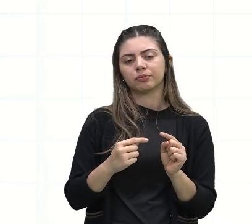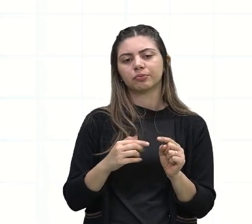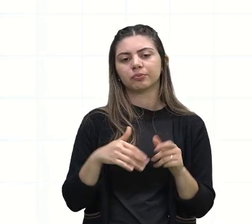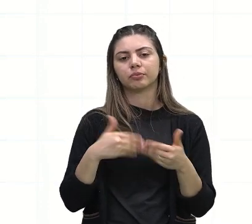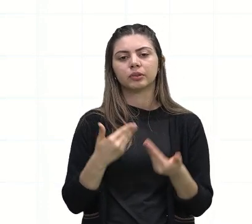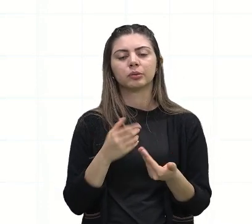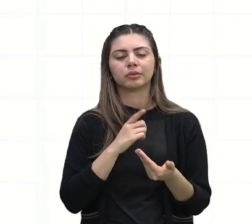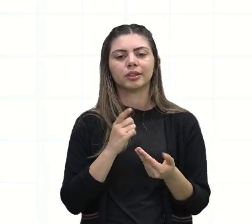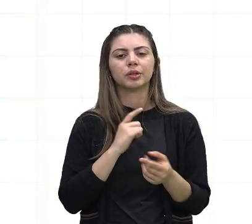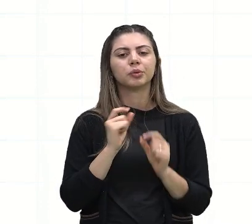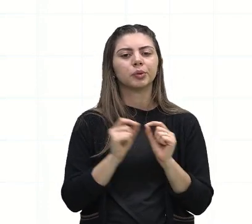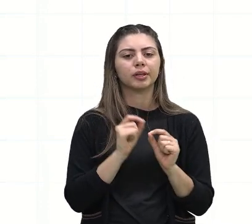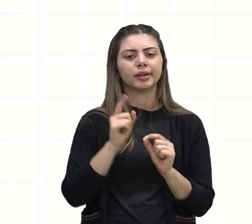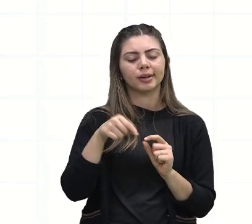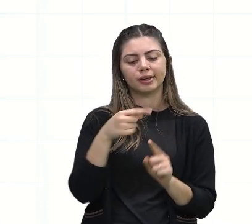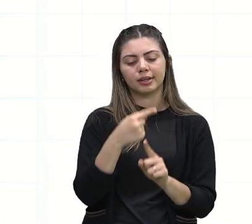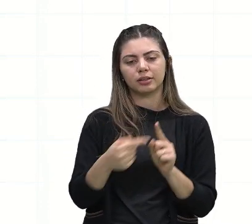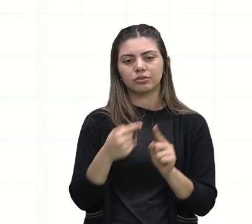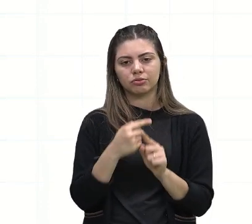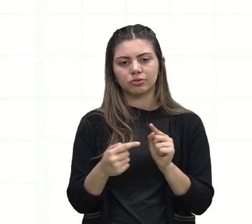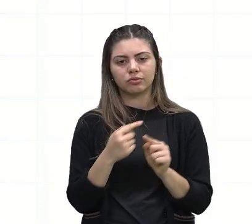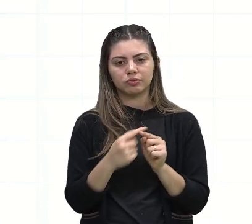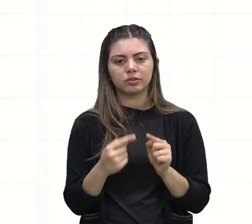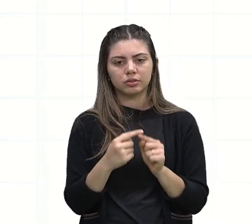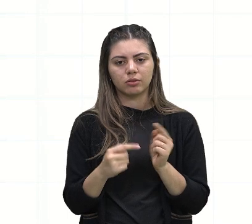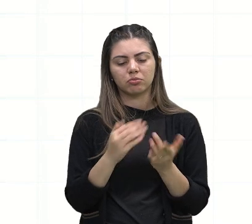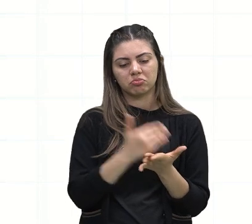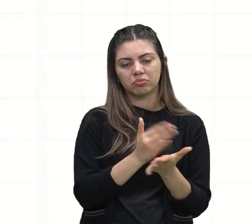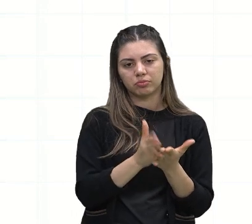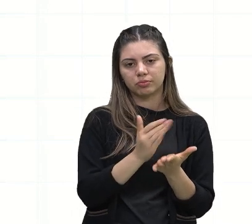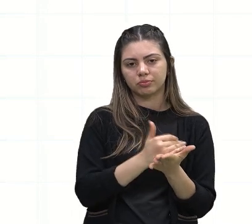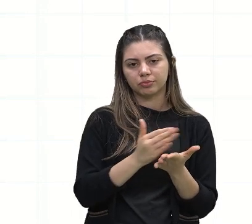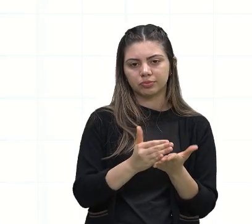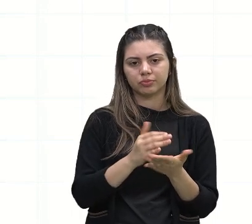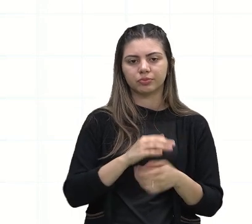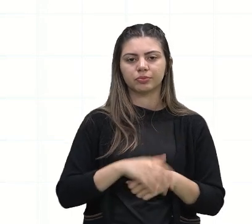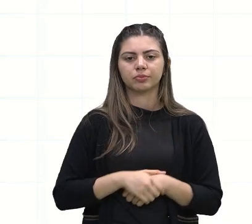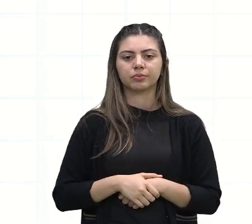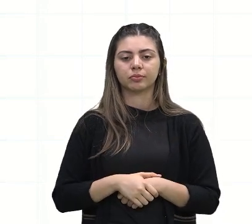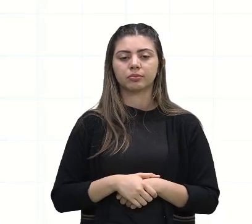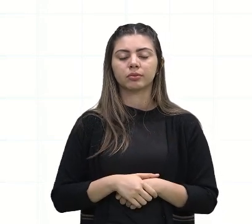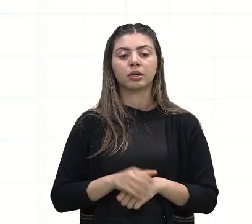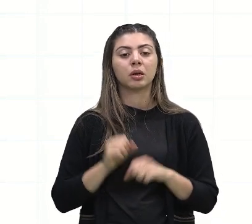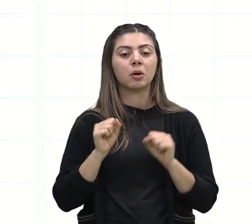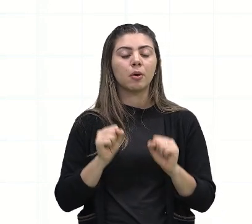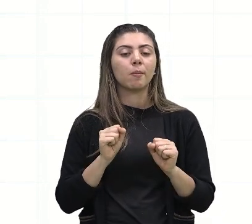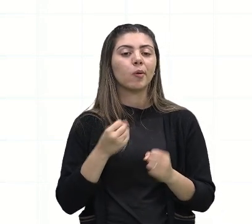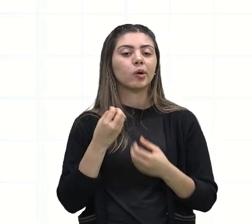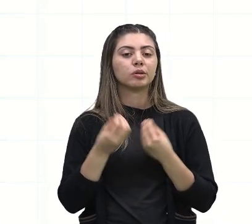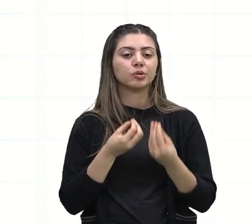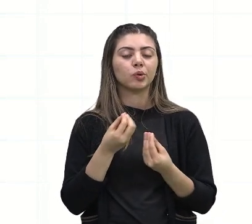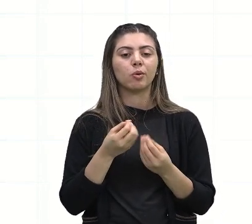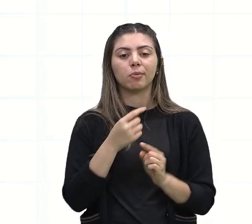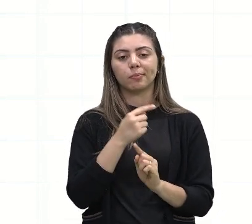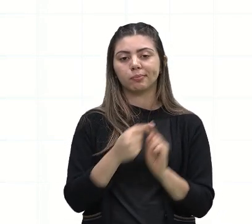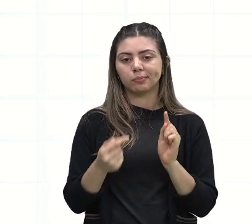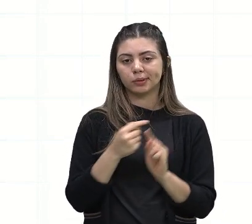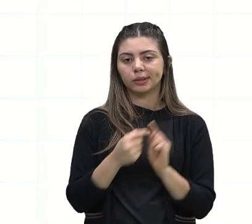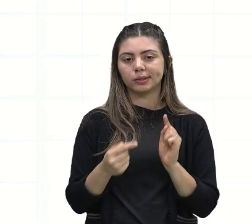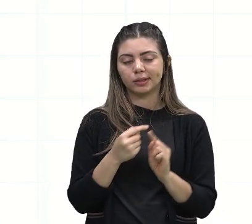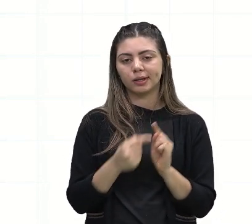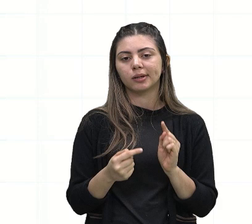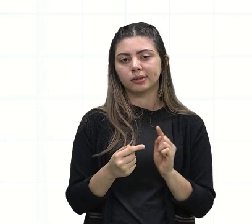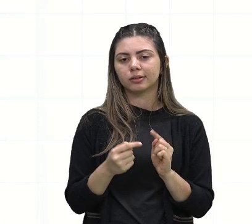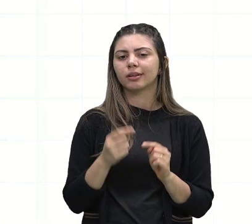A divisão dos seres, das coisas, né, que podem ser divididas. E elas podem ser representadas por meio, né? Observe que